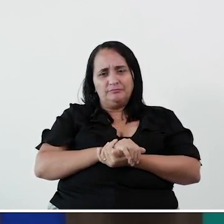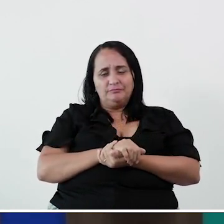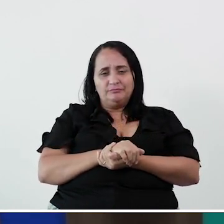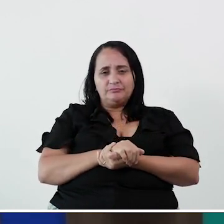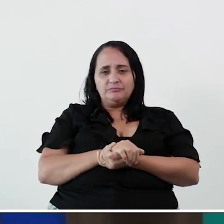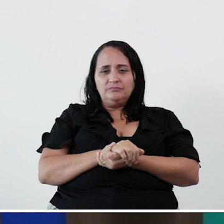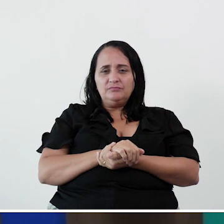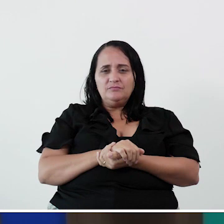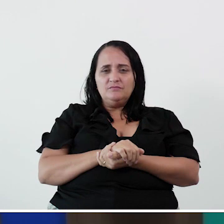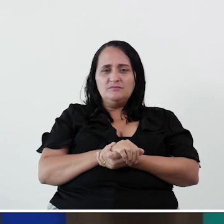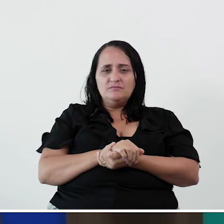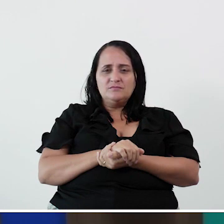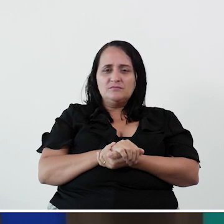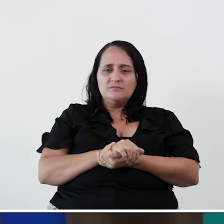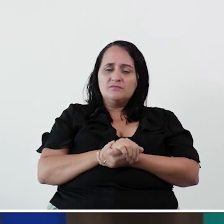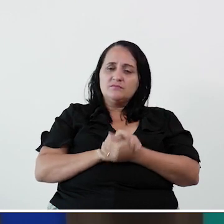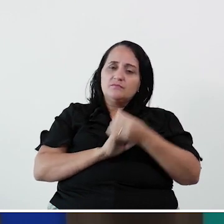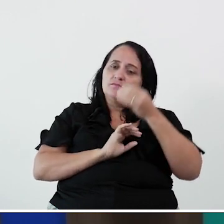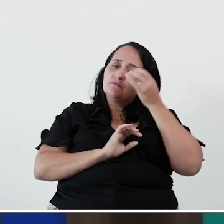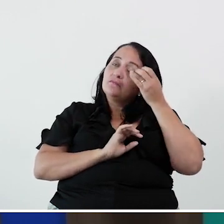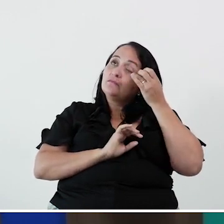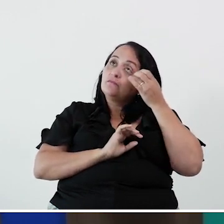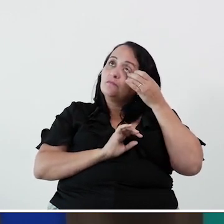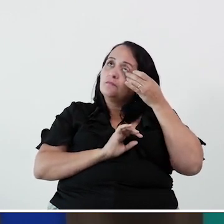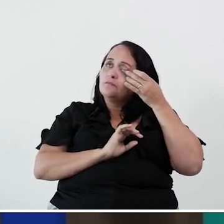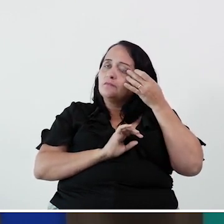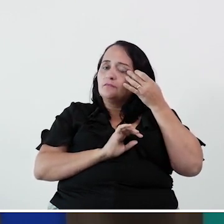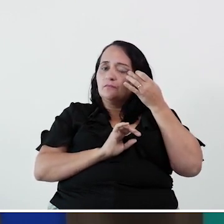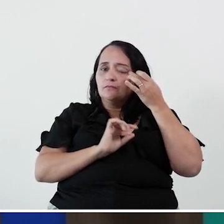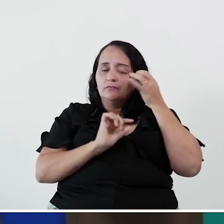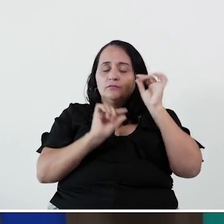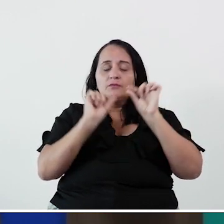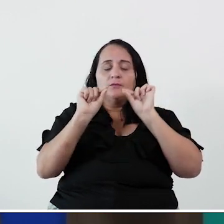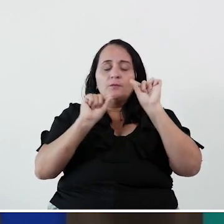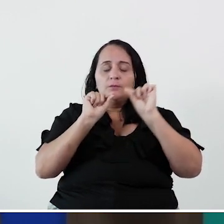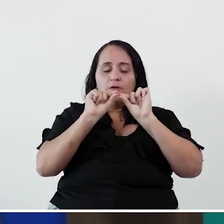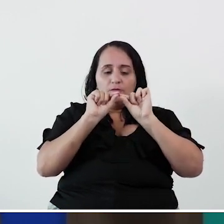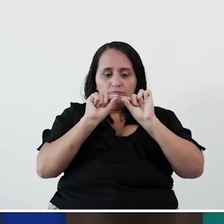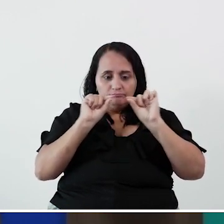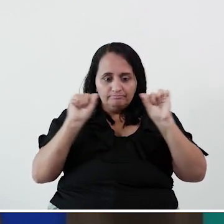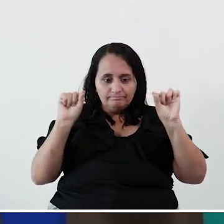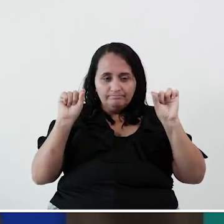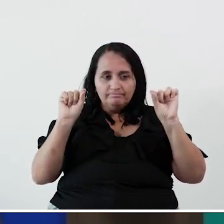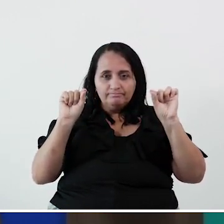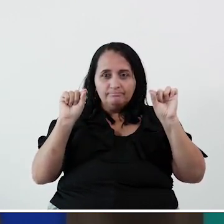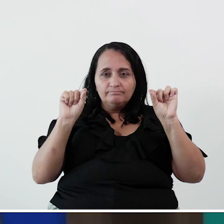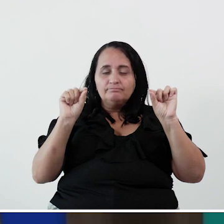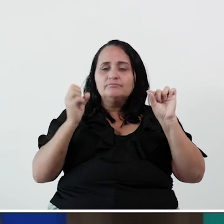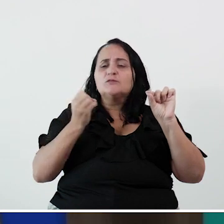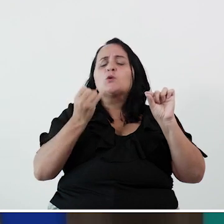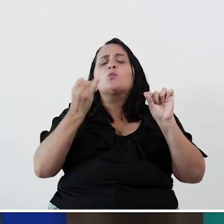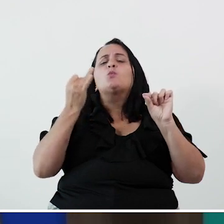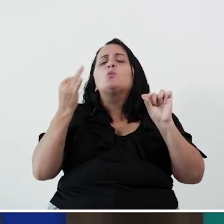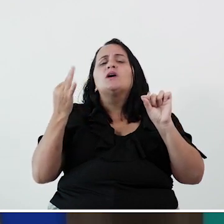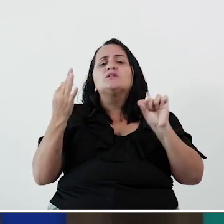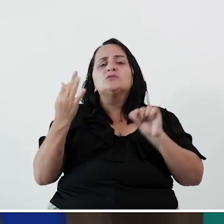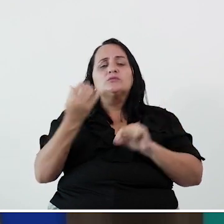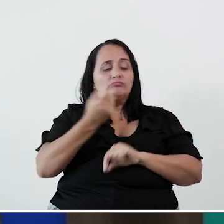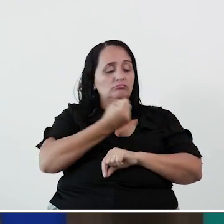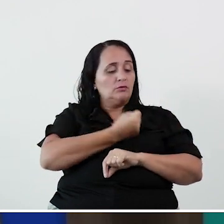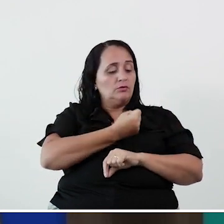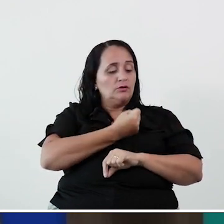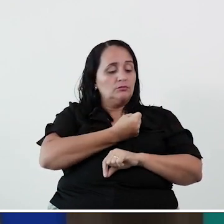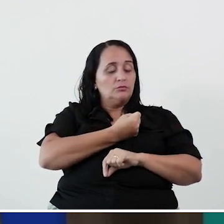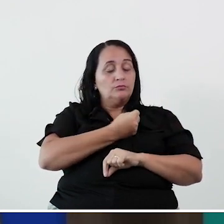de fração. Aqui embaixo eu vou observar quantos algarismos no período? 2.